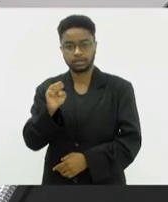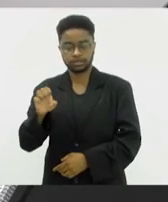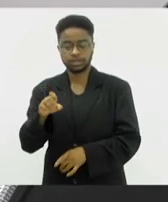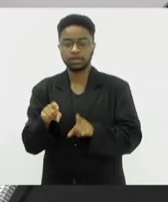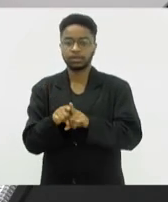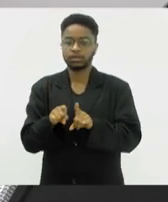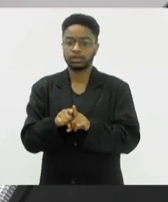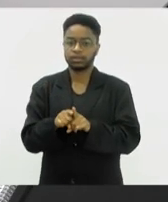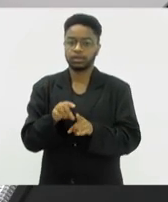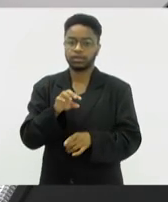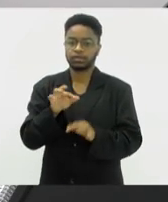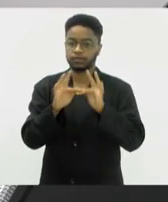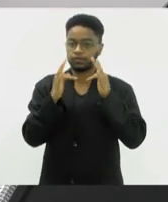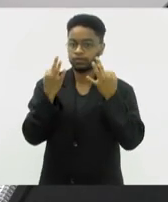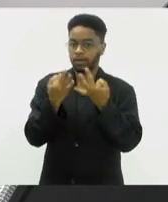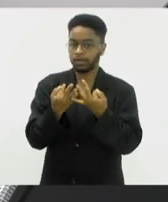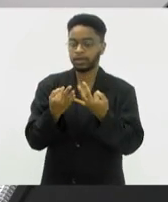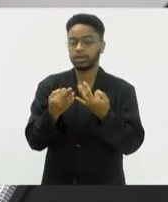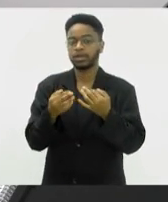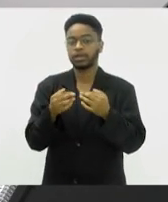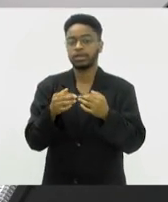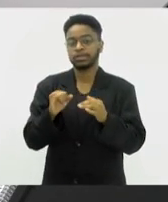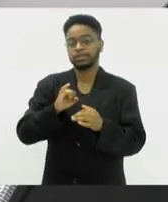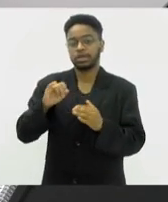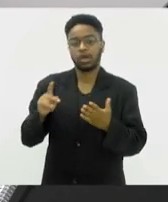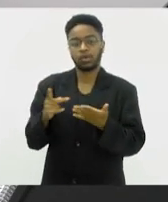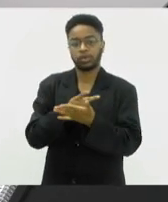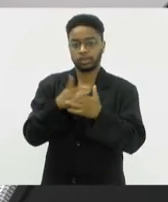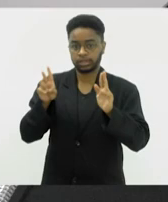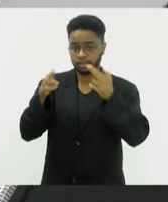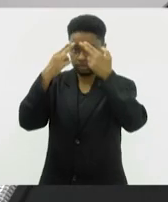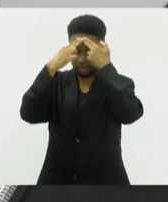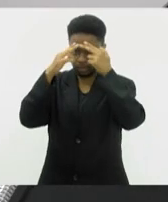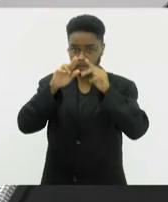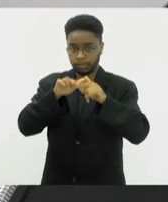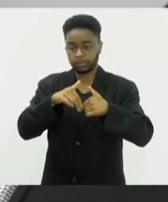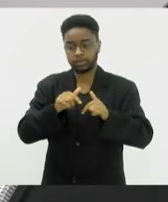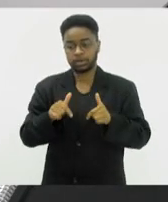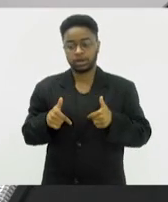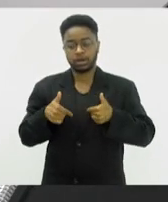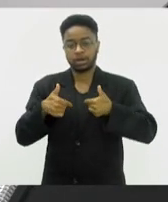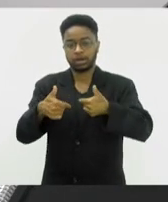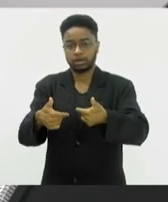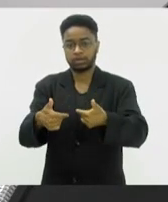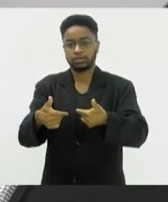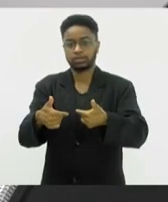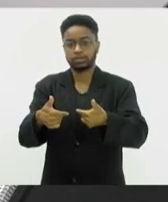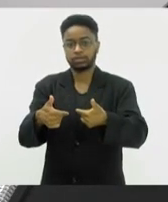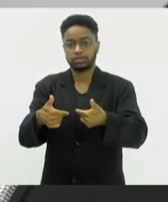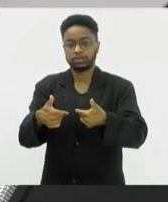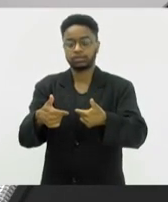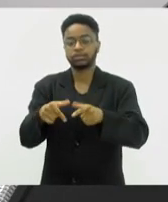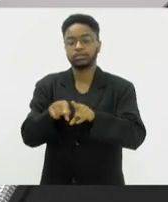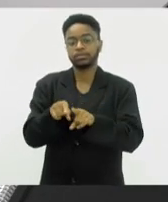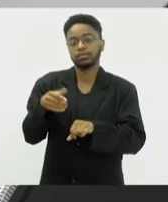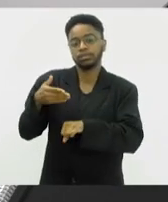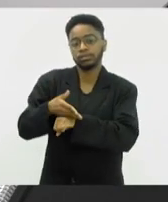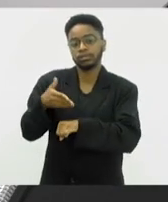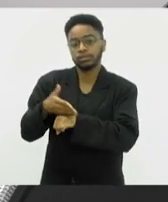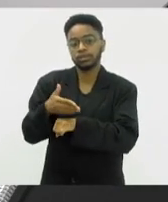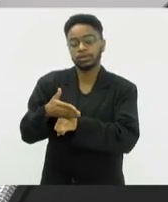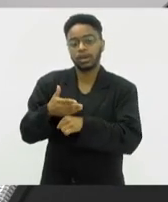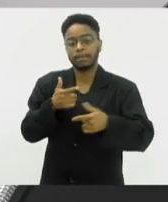aos seus familiares vítimas de traumas decorrentes do exercício funcional e que participarem de